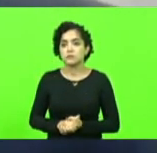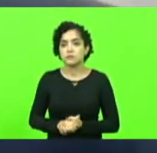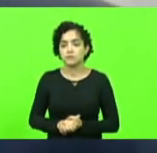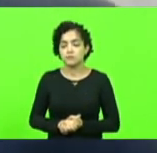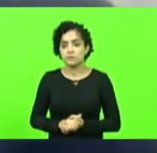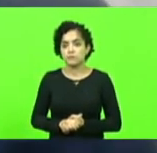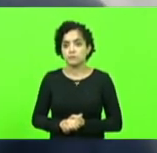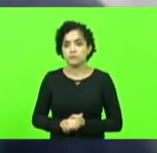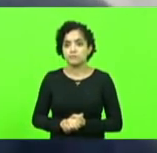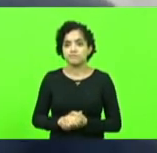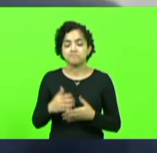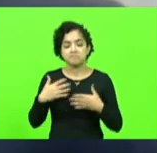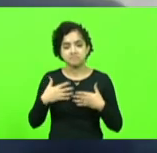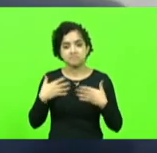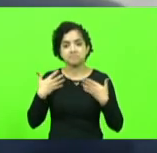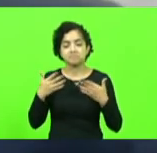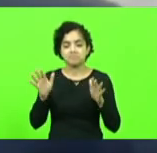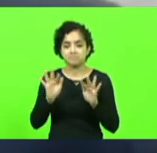envaidecido, feliz